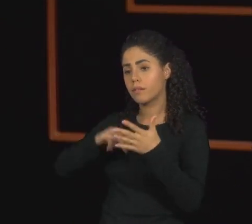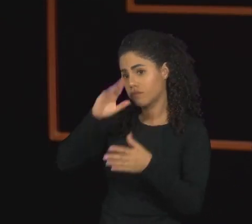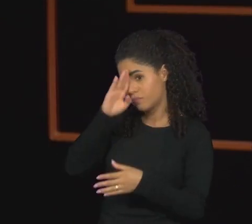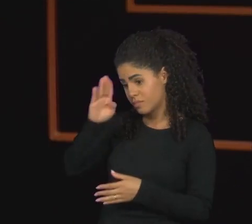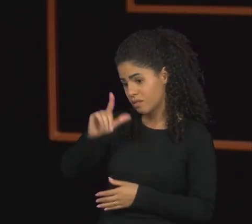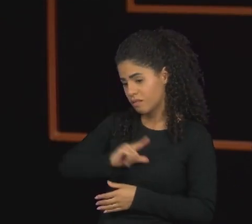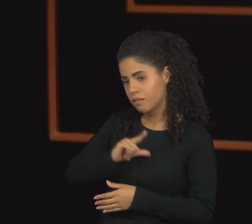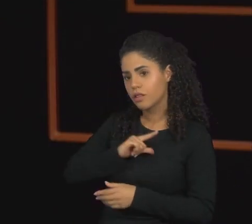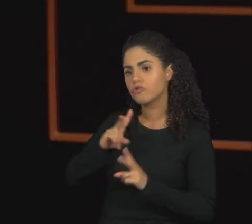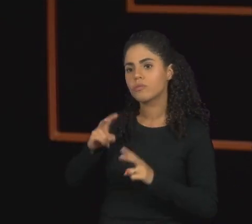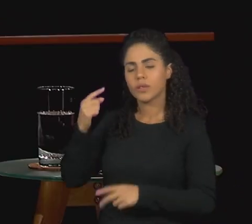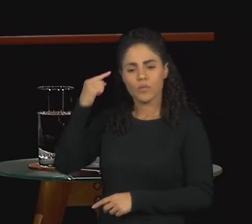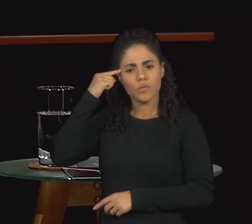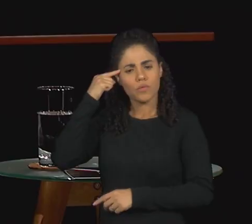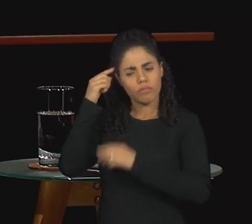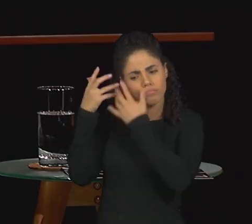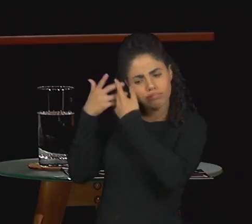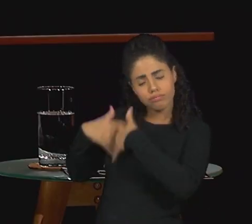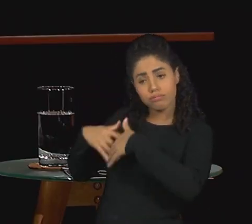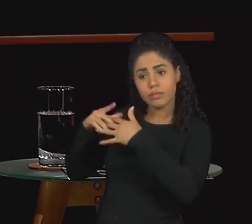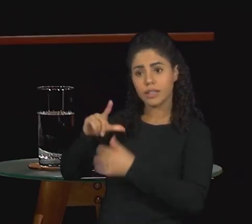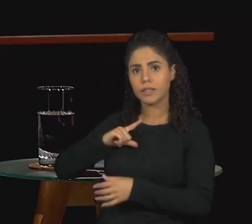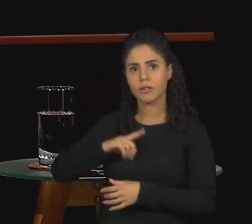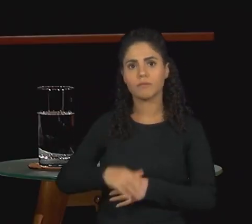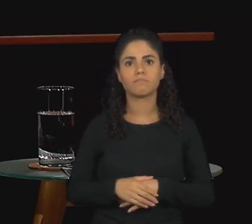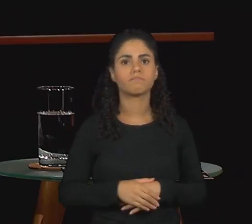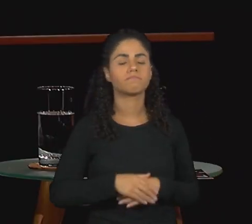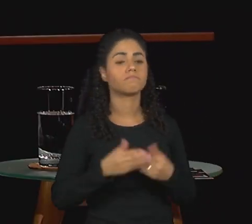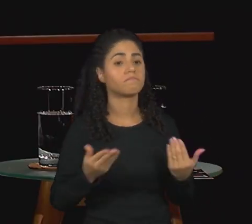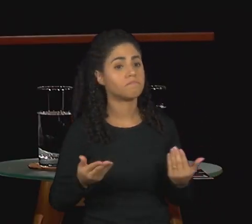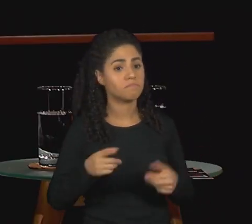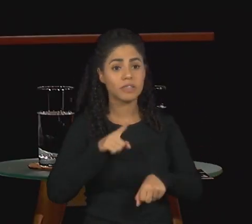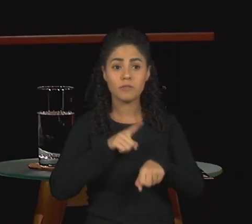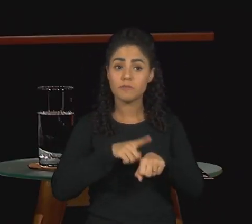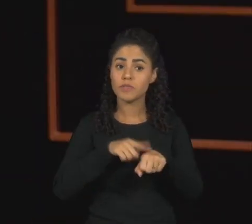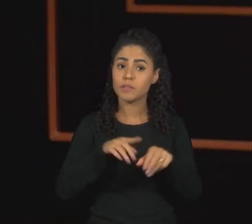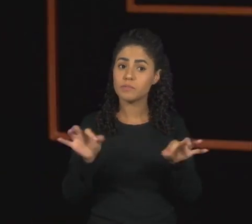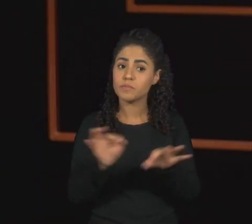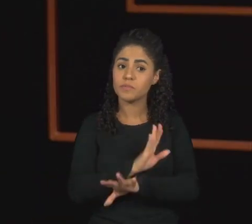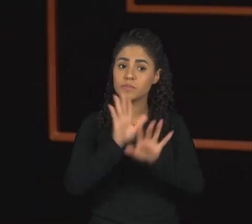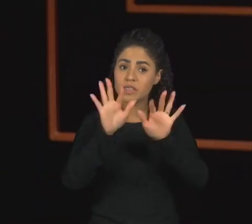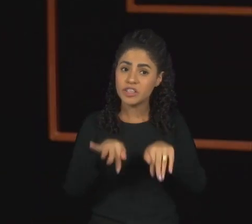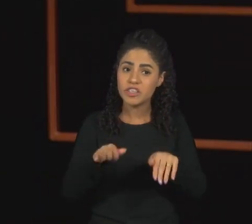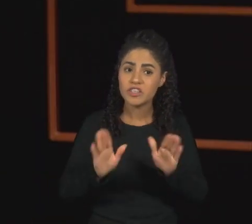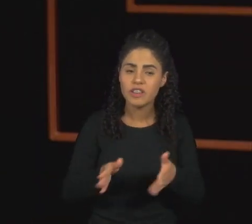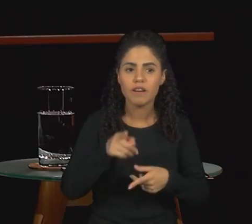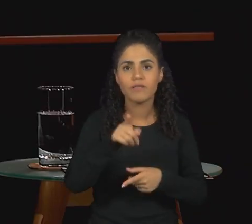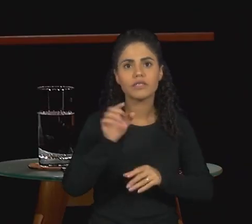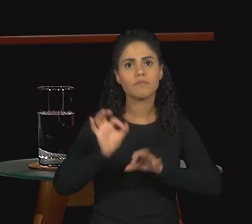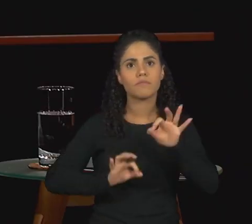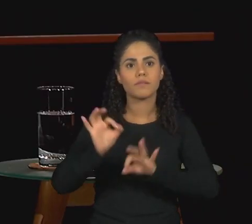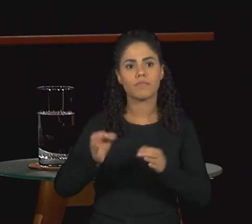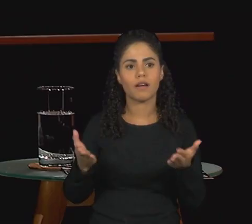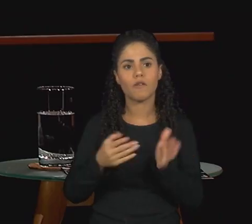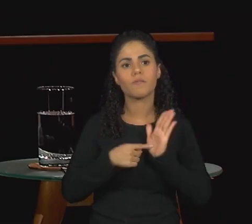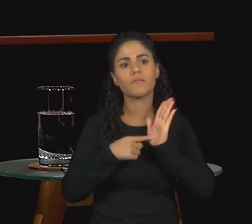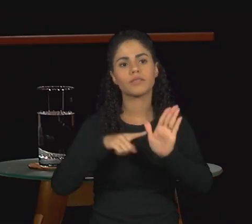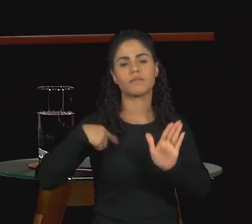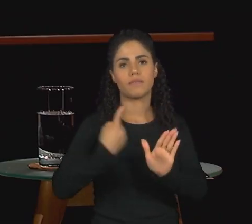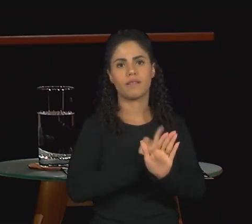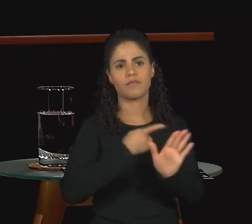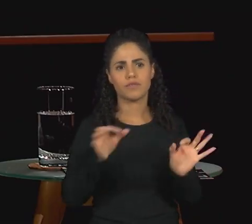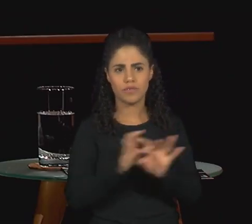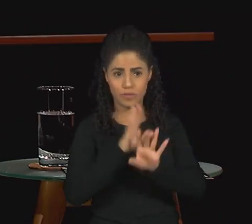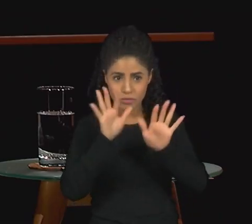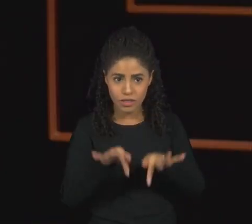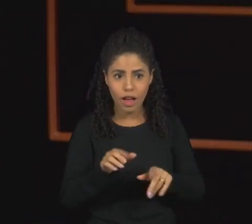primordiais, subconscientes e tal, né? Caio, infelizmente o nosso tempo acabou. Eu sei que você preparou alguma coisa para mostrar para a gente agora nesse